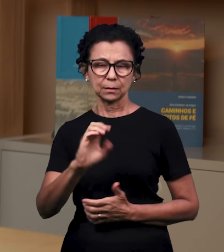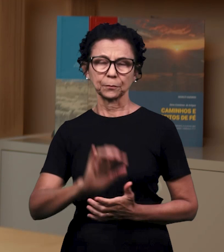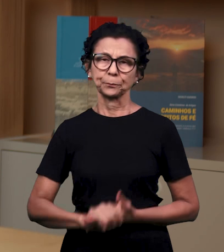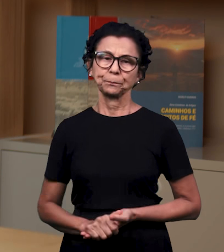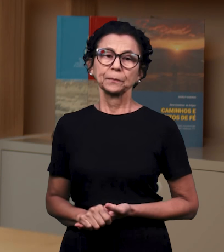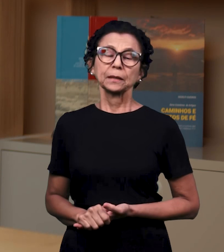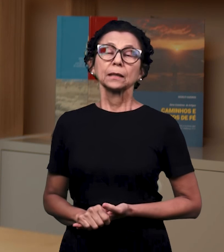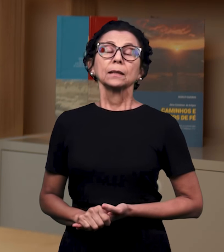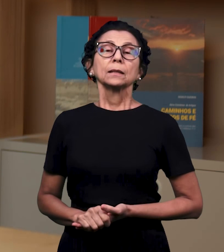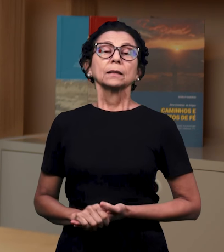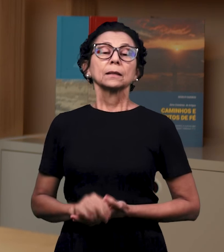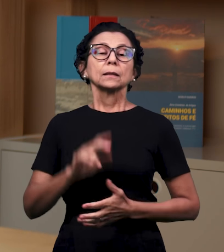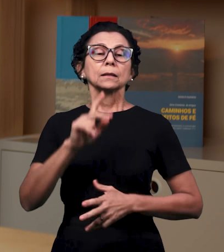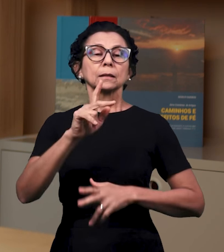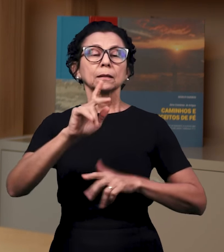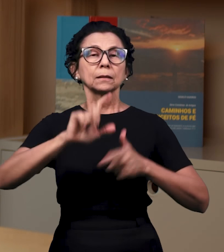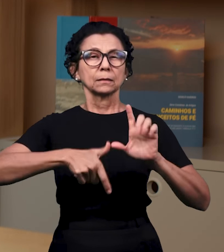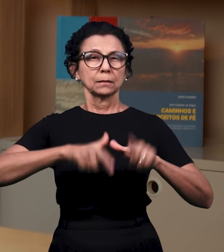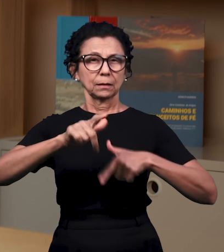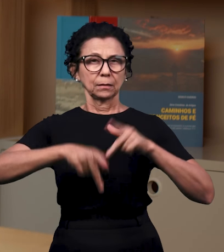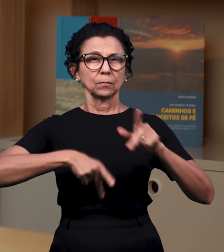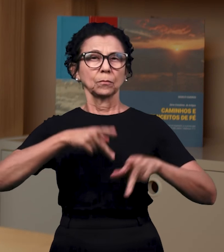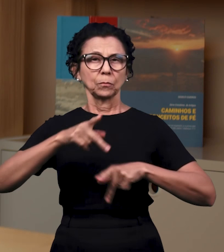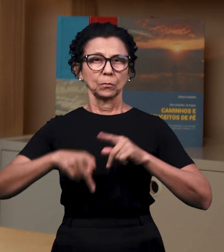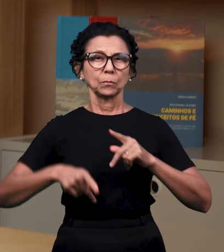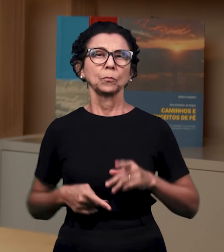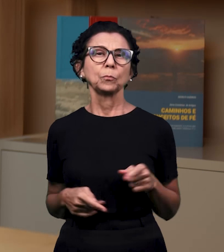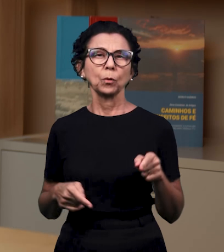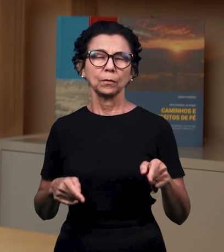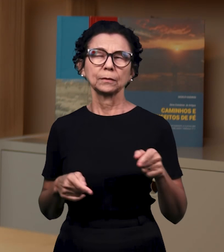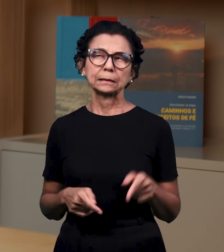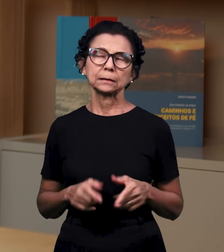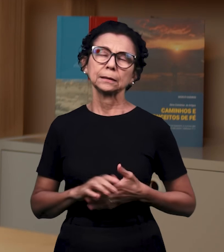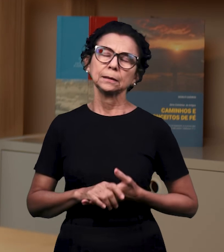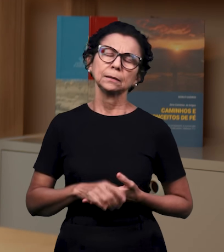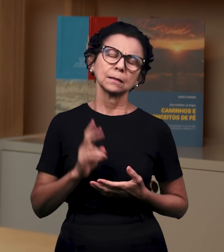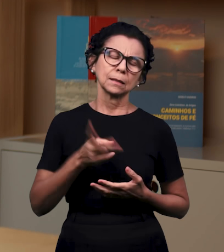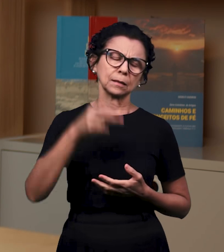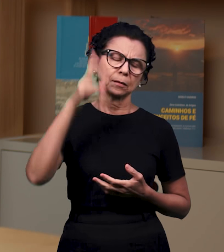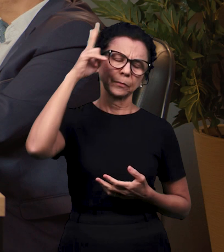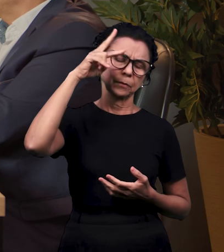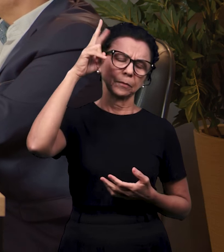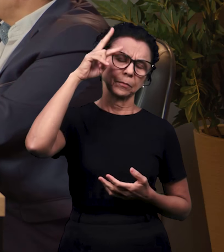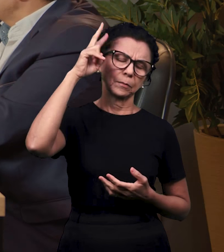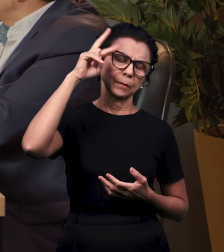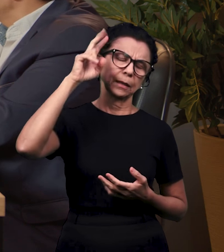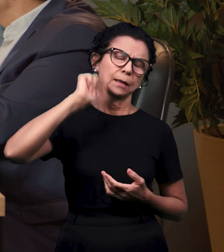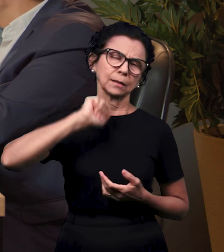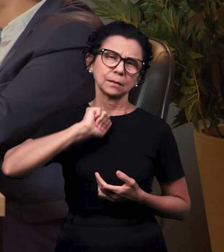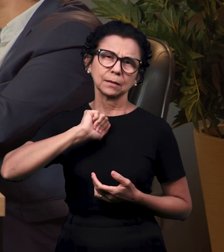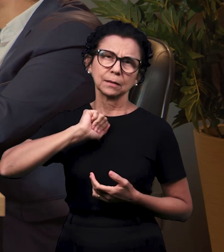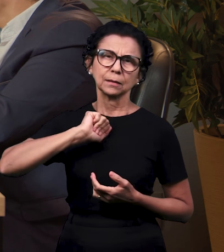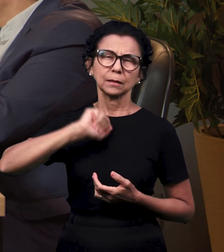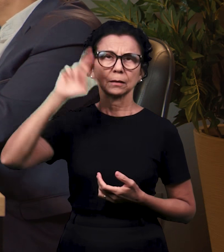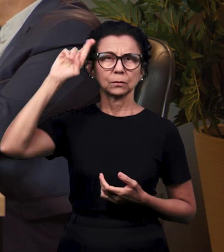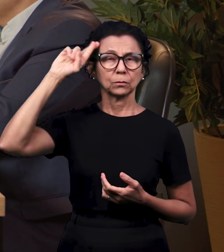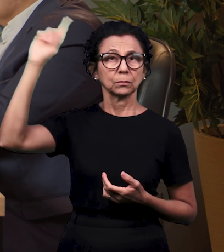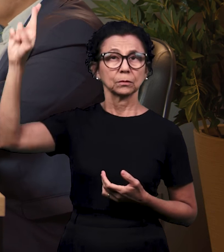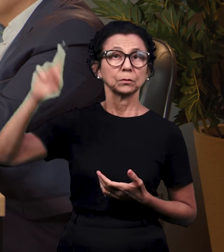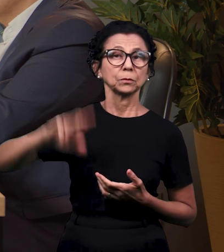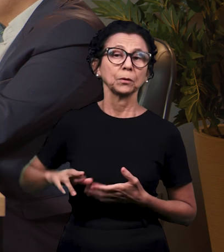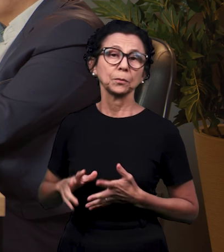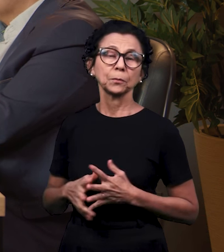Israel recebesse e tivesse na memória da parte do Senhor, né? Tá no slide aqui seguinte, né?